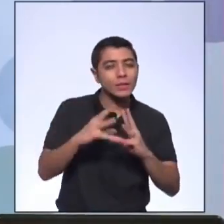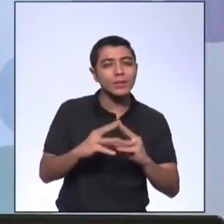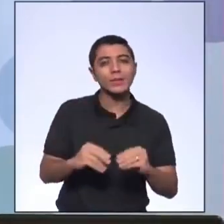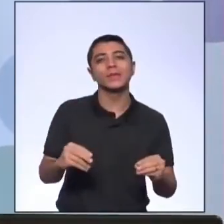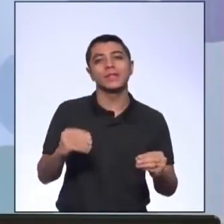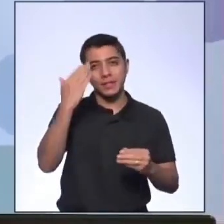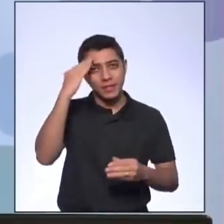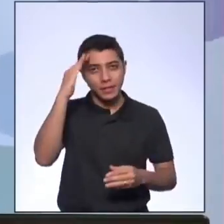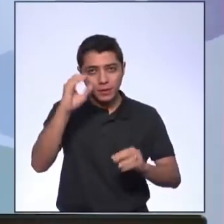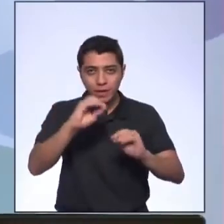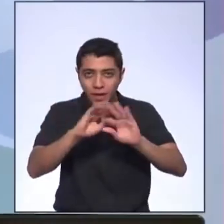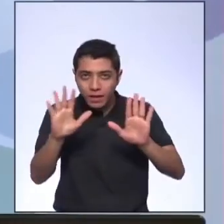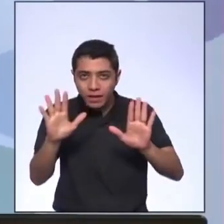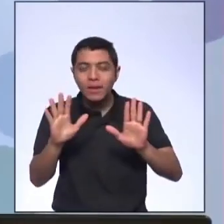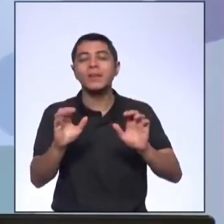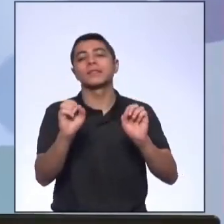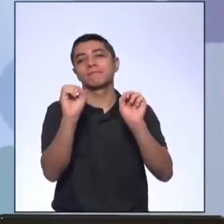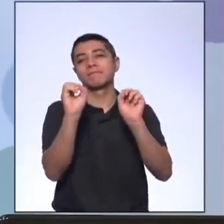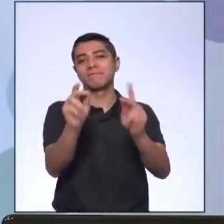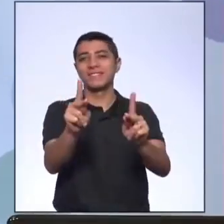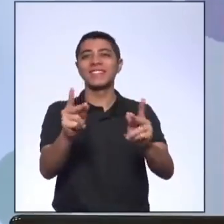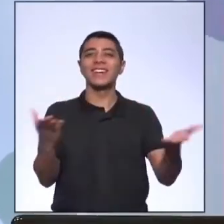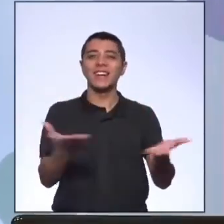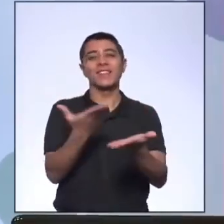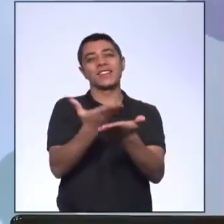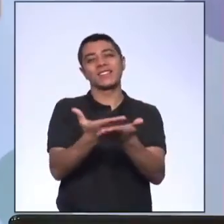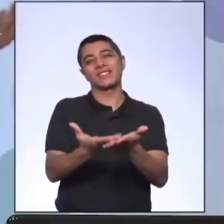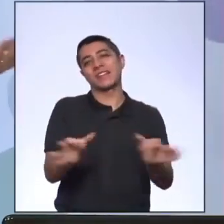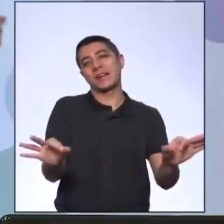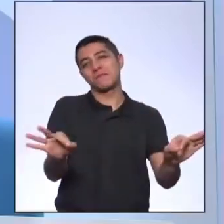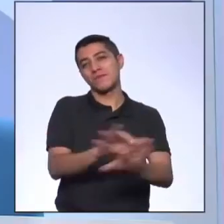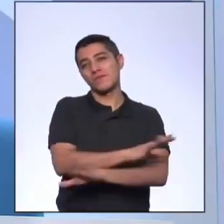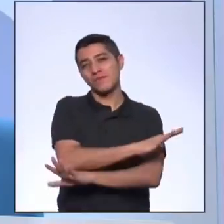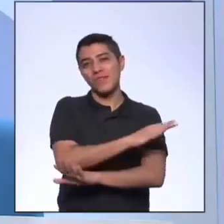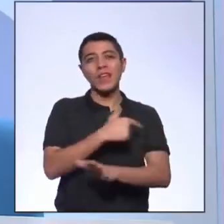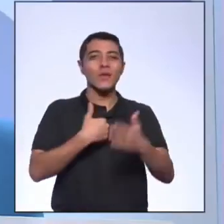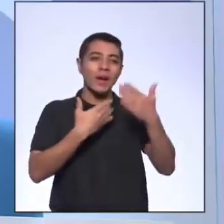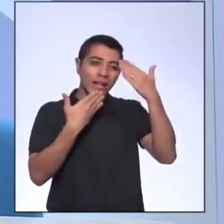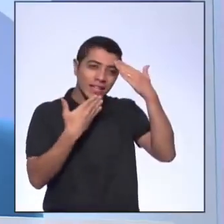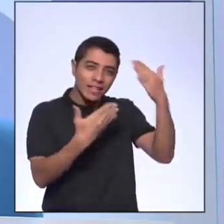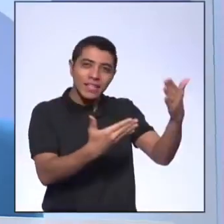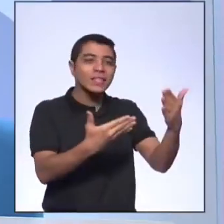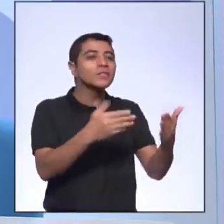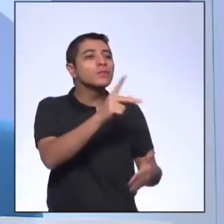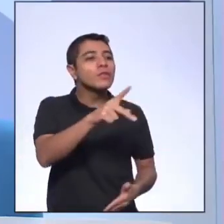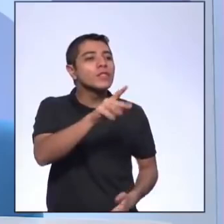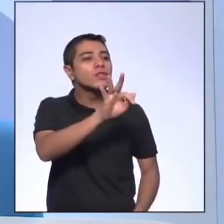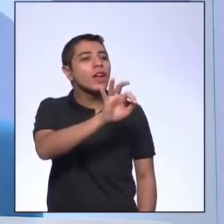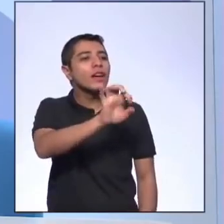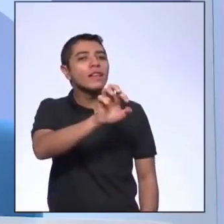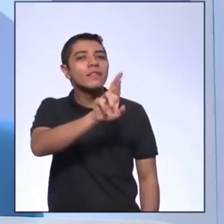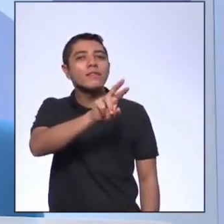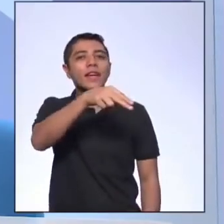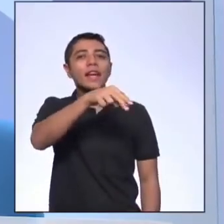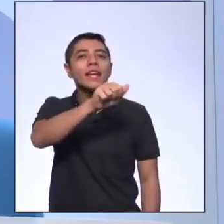saná-las. Nós ficamos por aqui. Gostaria de agradecer a professora Fernanda pela mediação. Muito obrigada, professora.